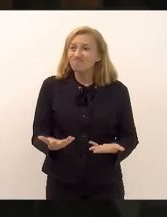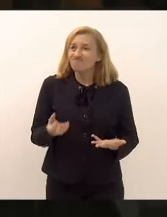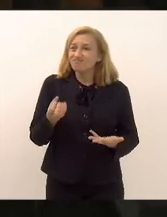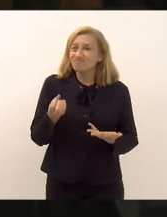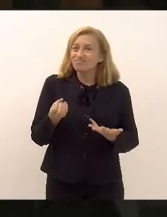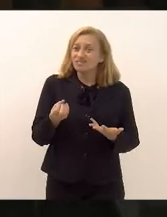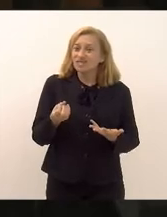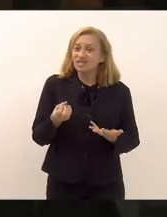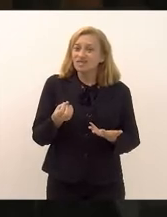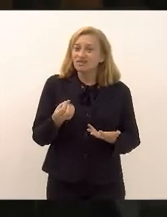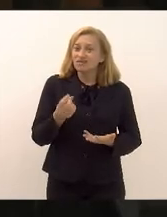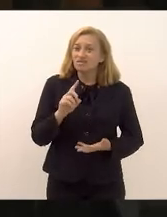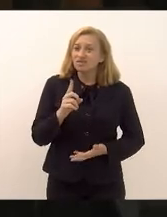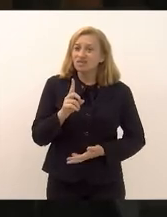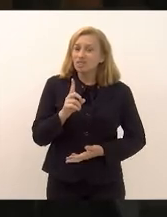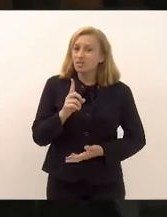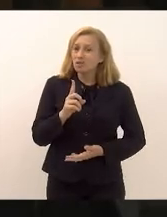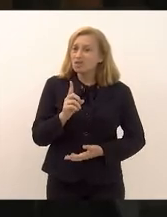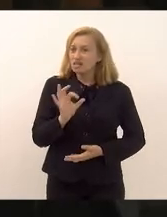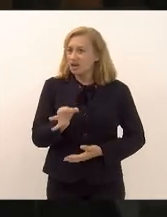absolutamente desnecessário.